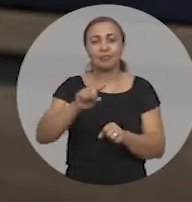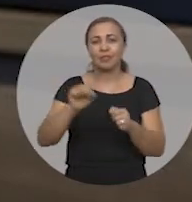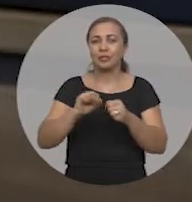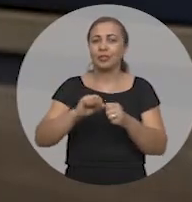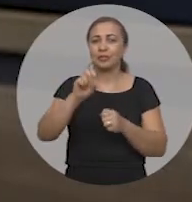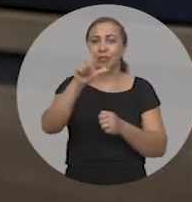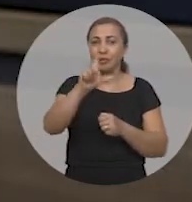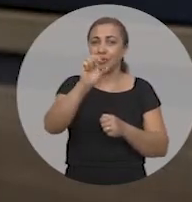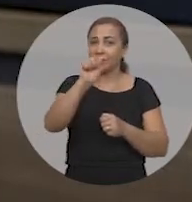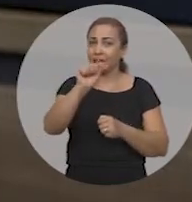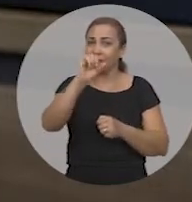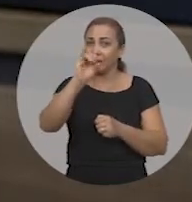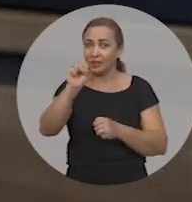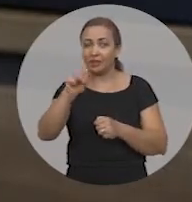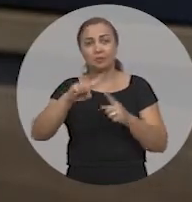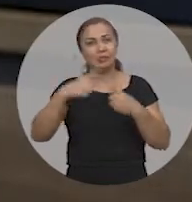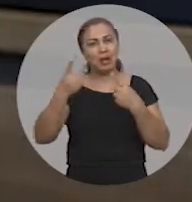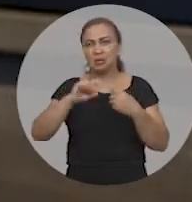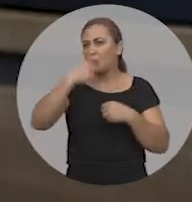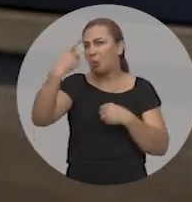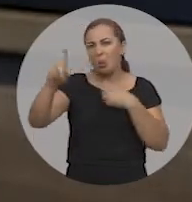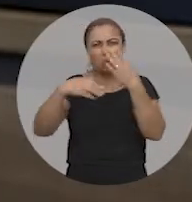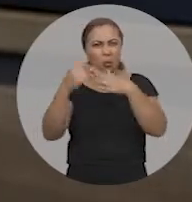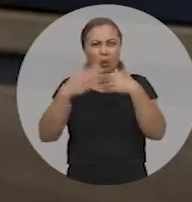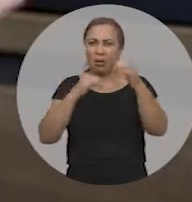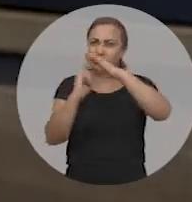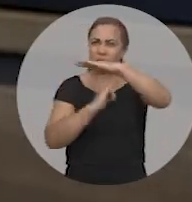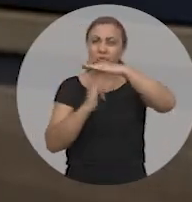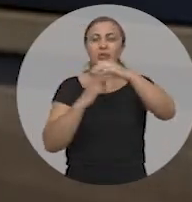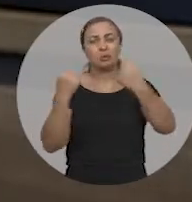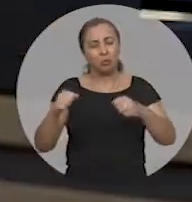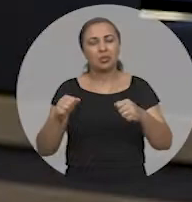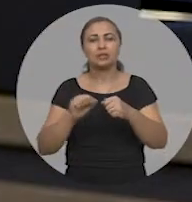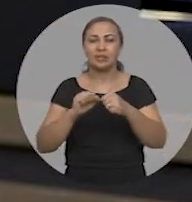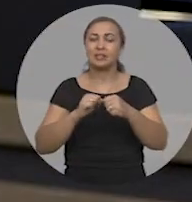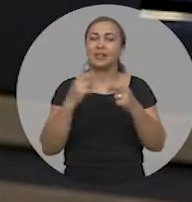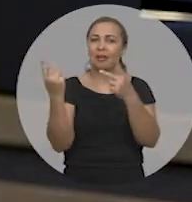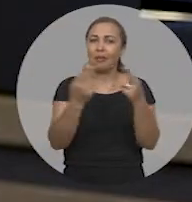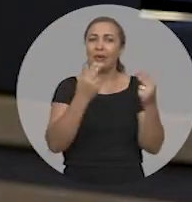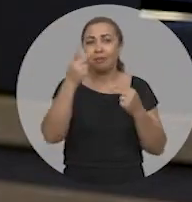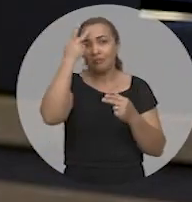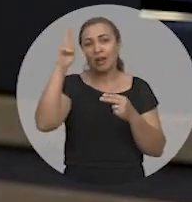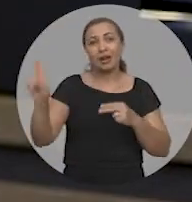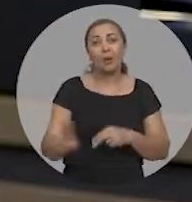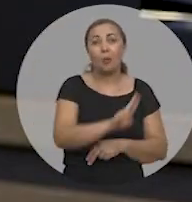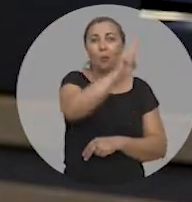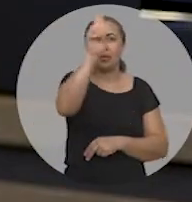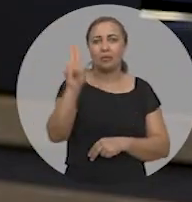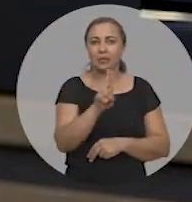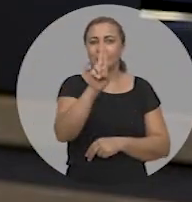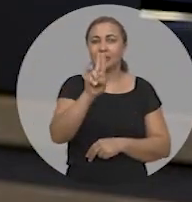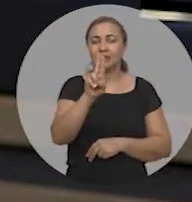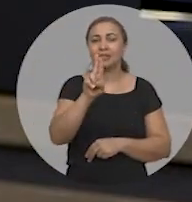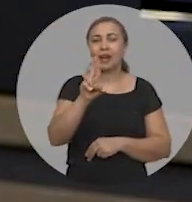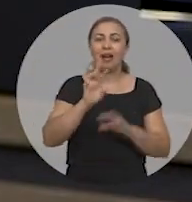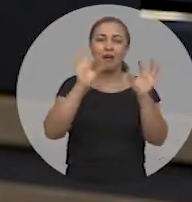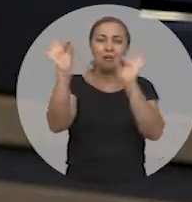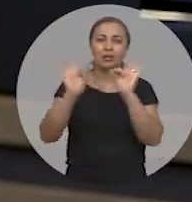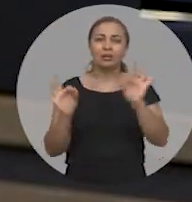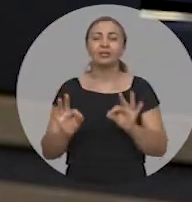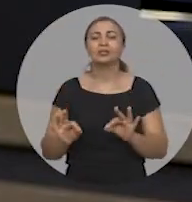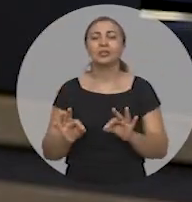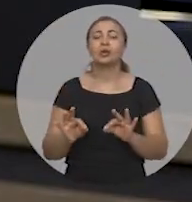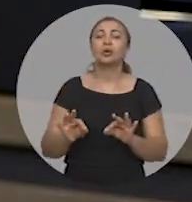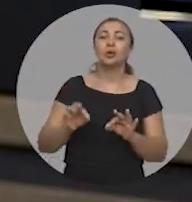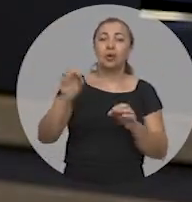feito pelo Laís, mas por outra instituição que possa fazer a mesma coisa, né, e sirva para universalizar a regulação